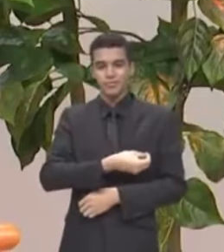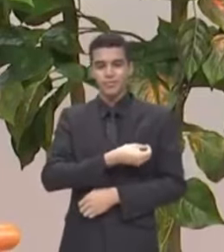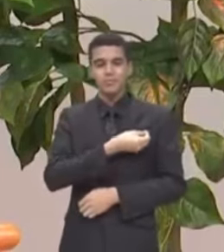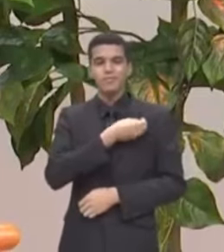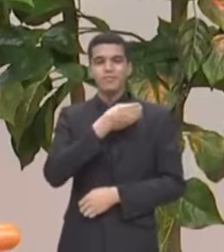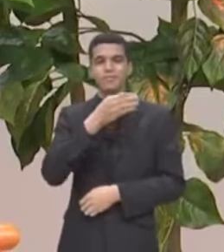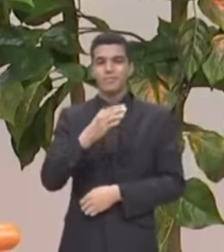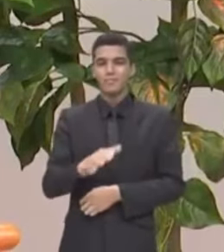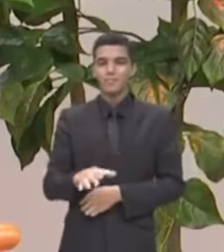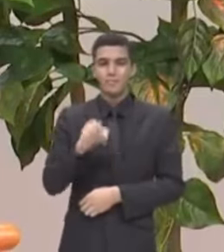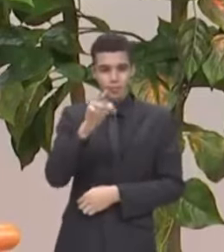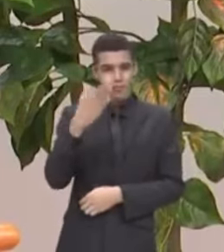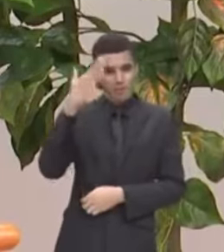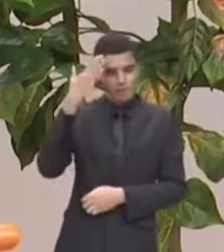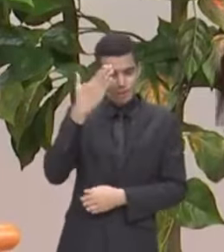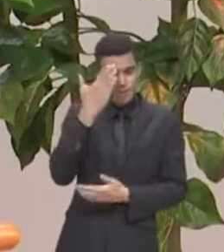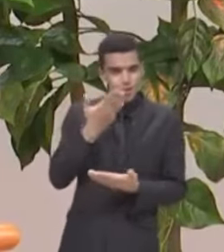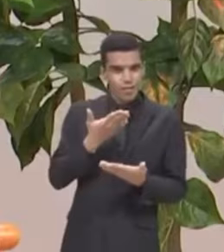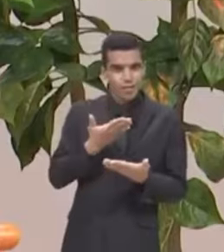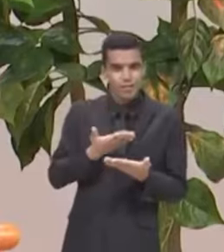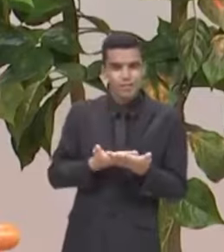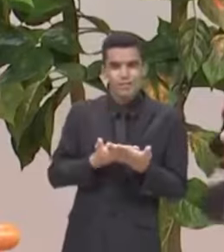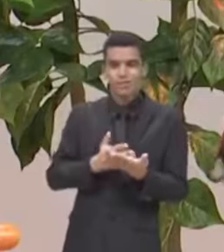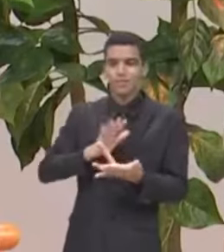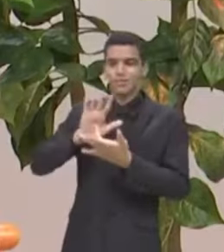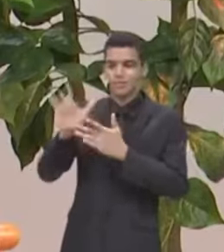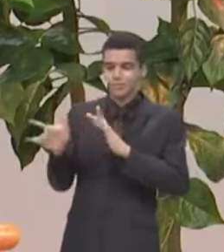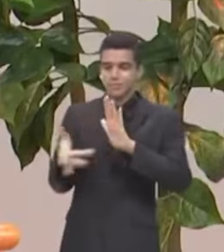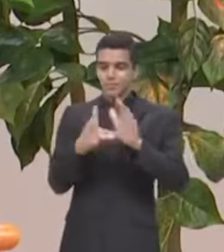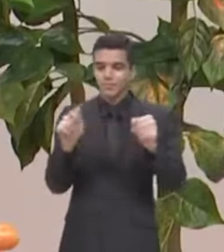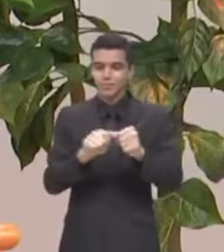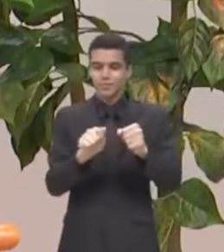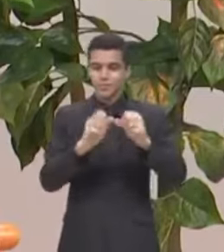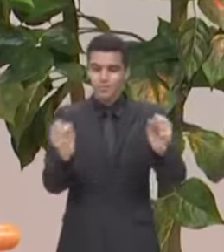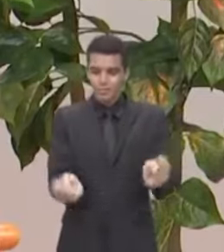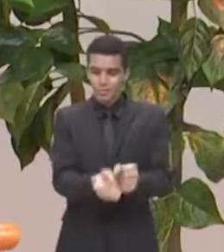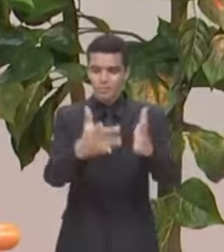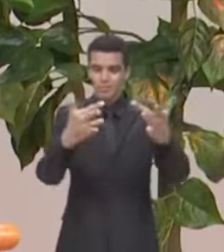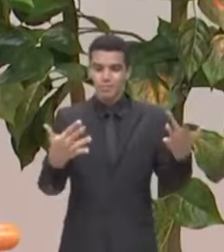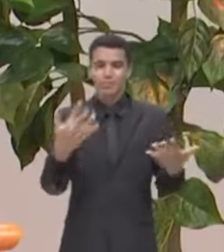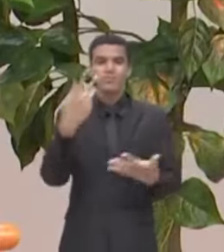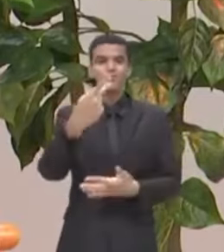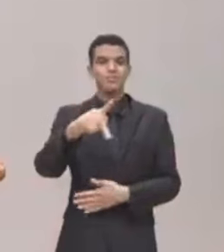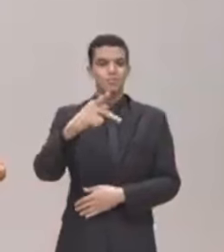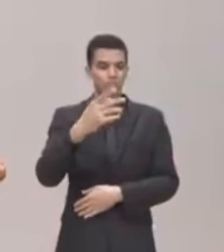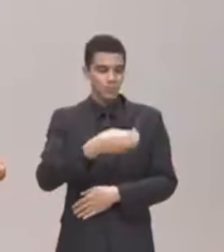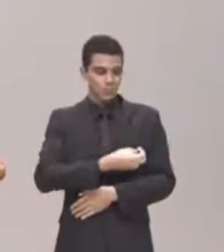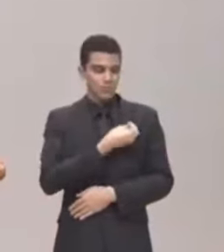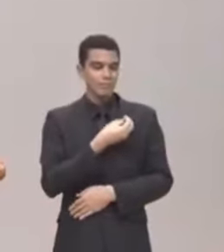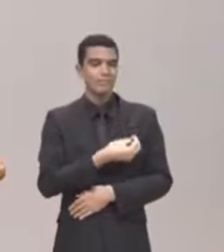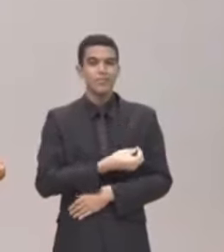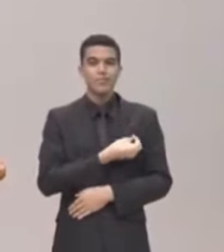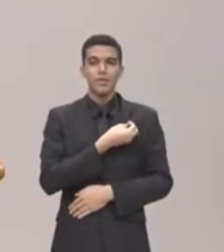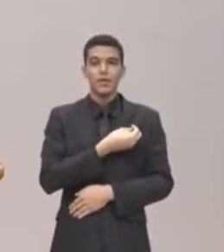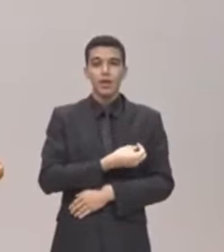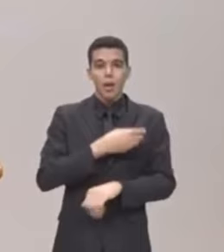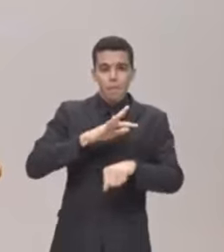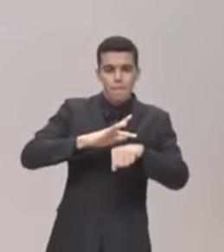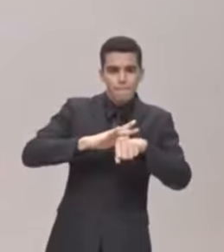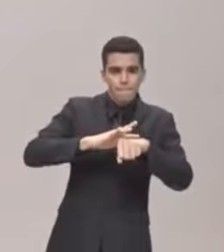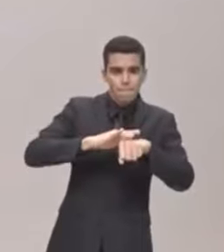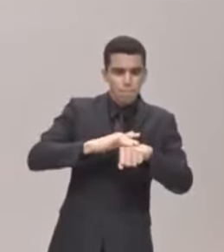vida. Recebe vida, vida, vida para o teu coração, para